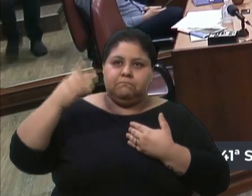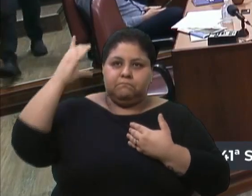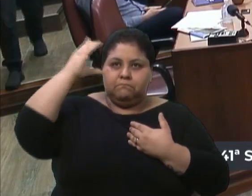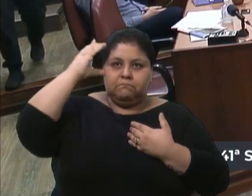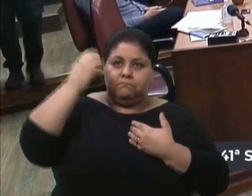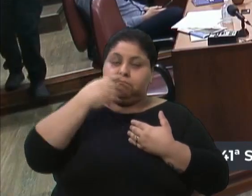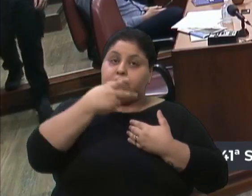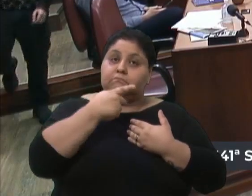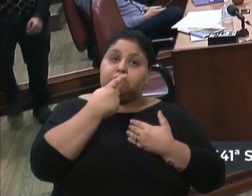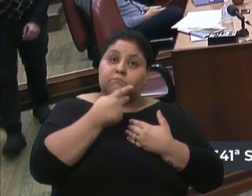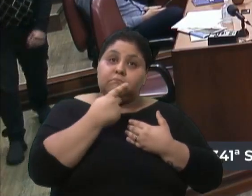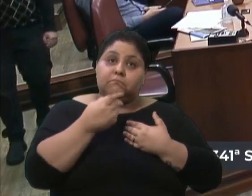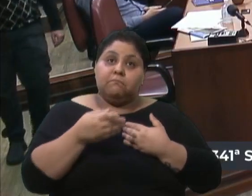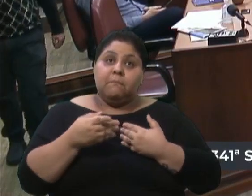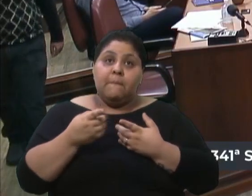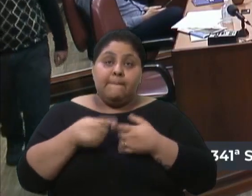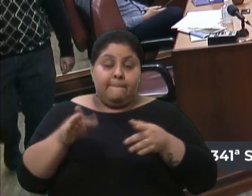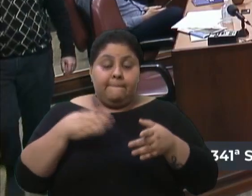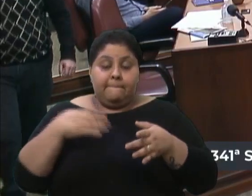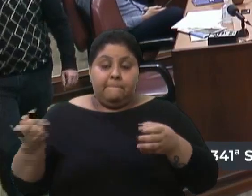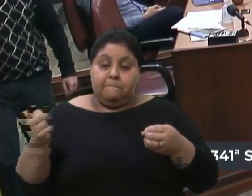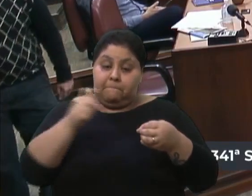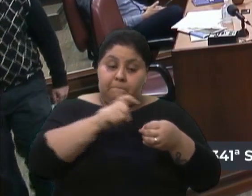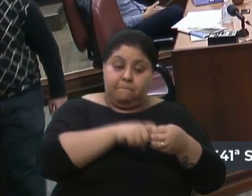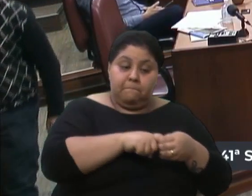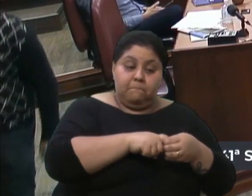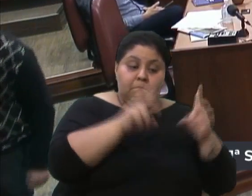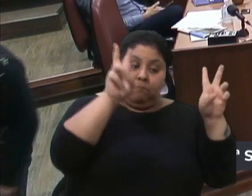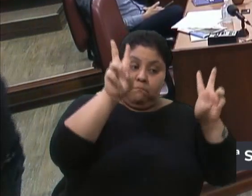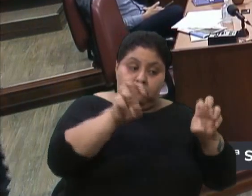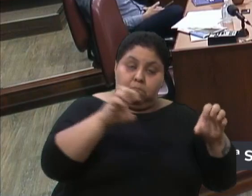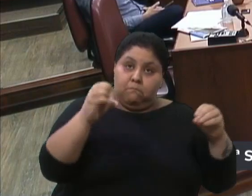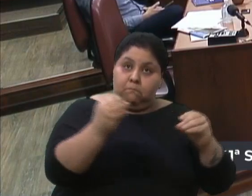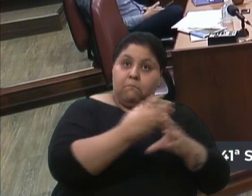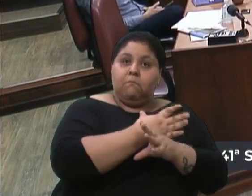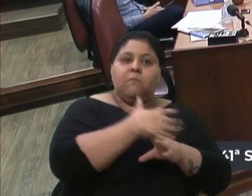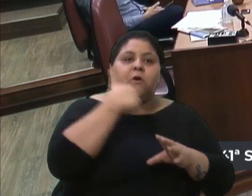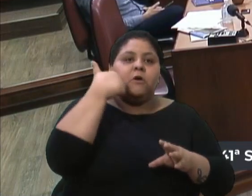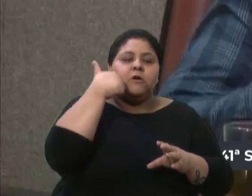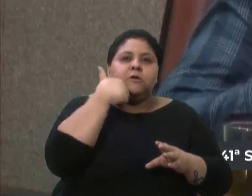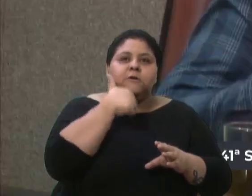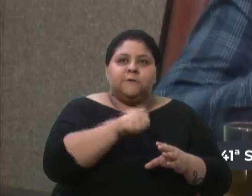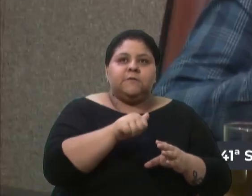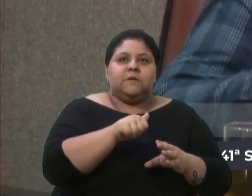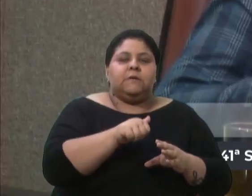também trago um tema que se completa aqui. As mulheres estão conquistando o seu espaço,